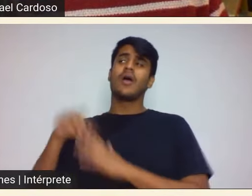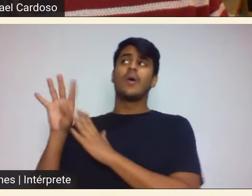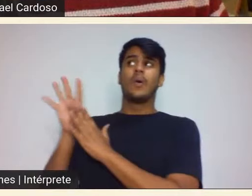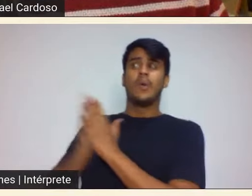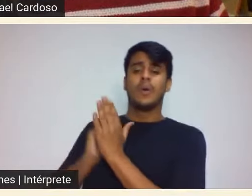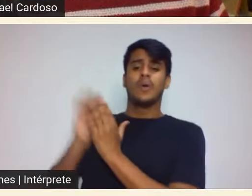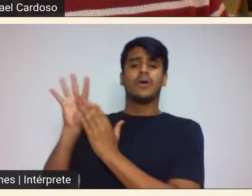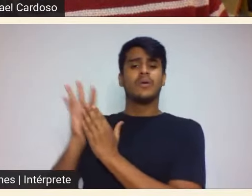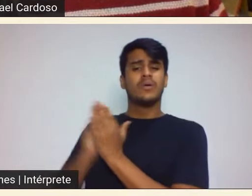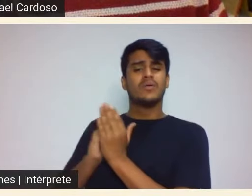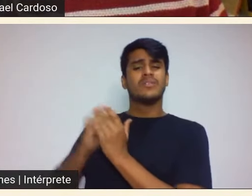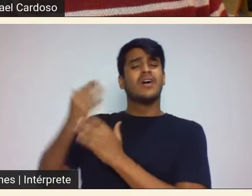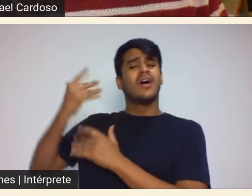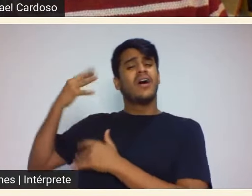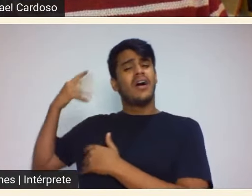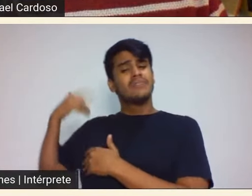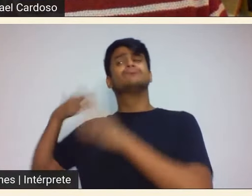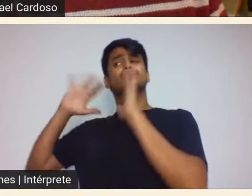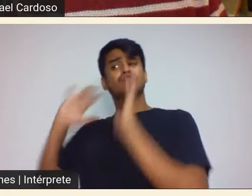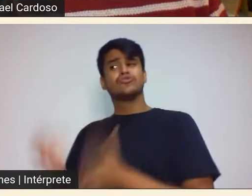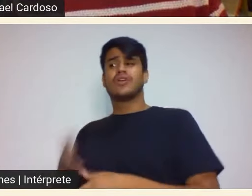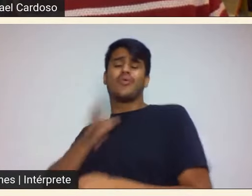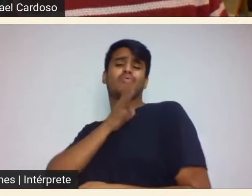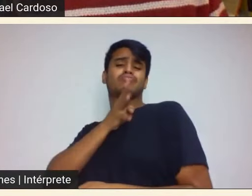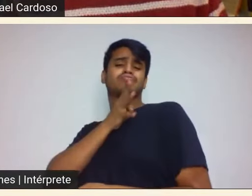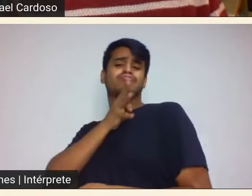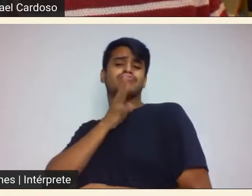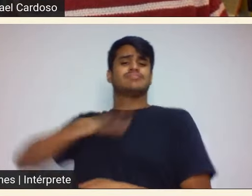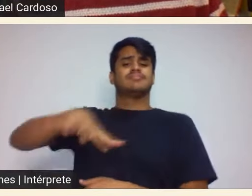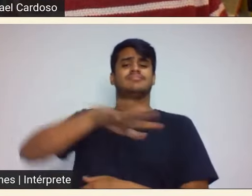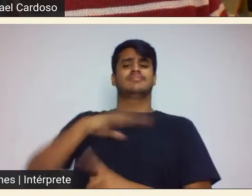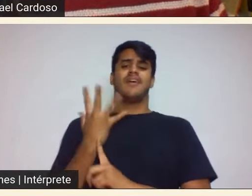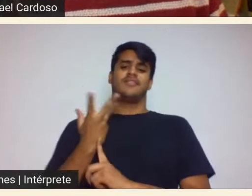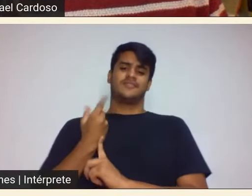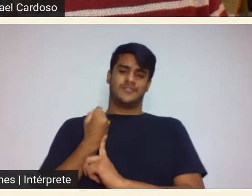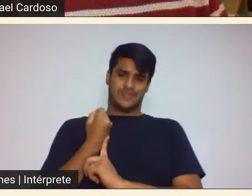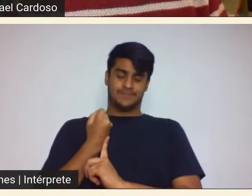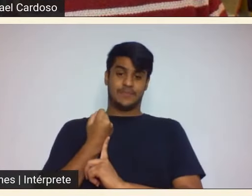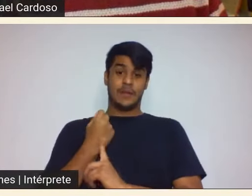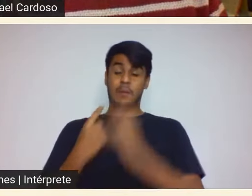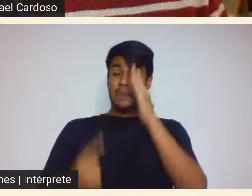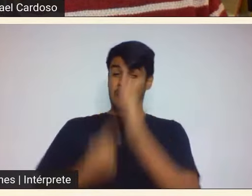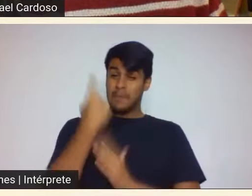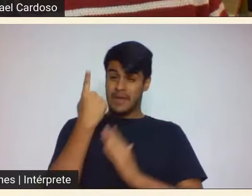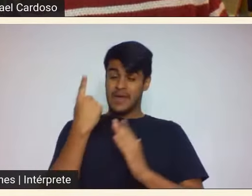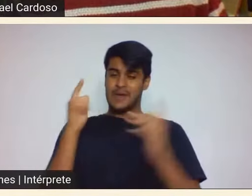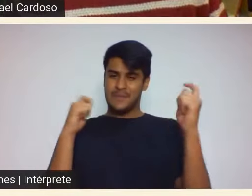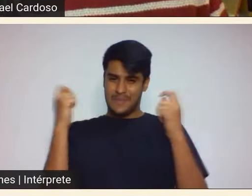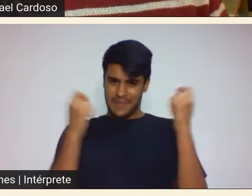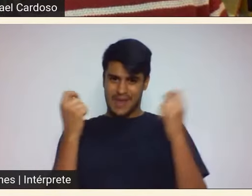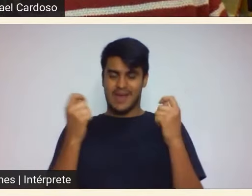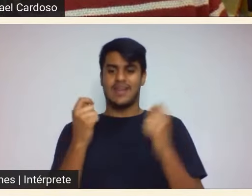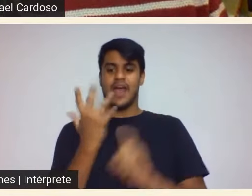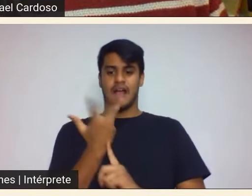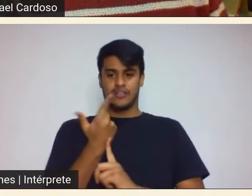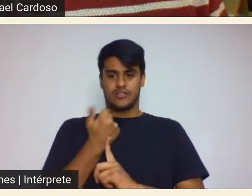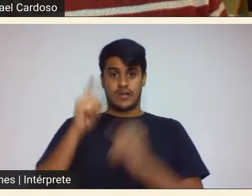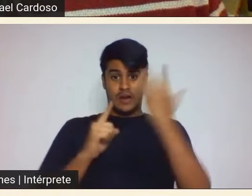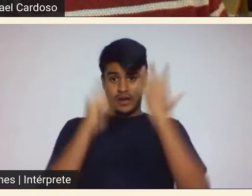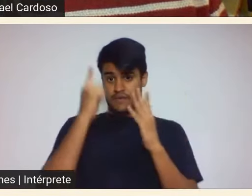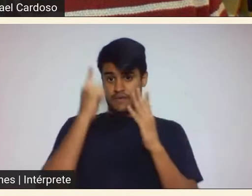uma coisa que naquela altura já era lugar comum no meio artístico. O primeiro baile dos artistas, Carnaval, foi no Rio de